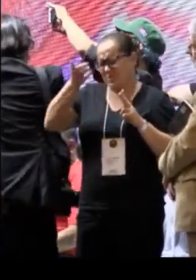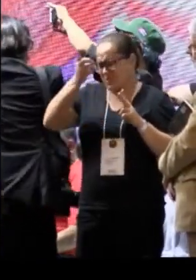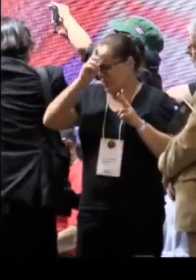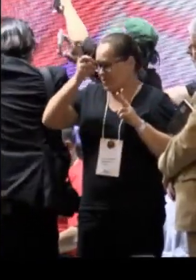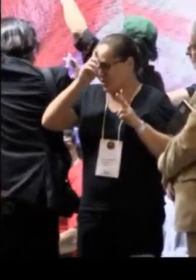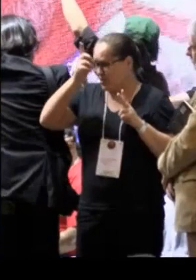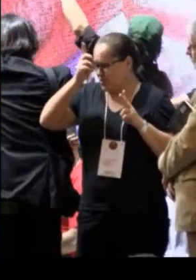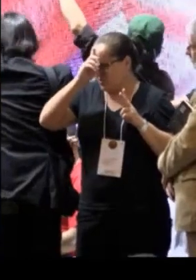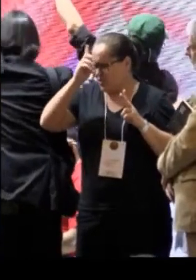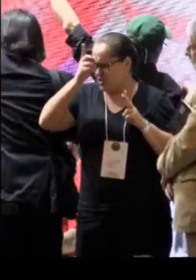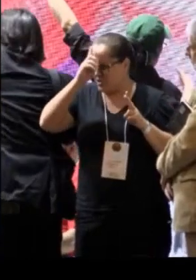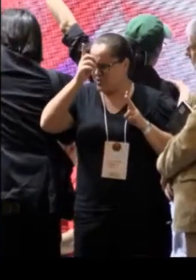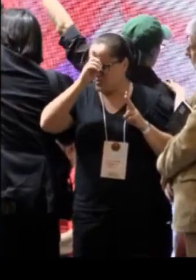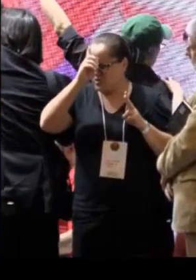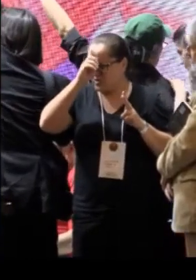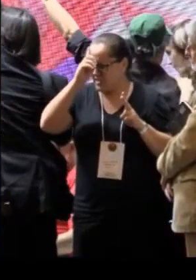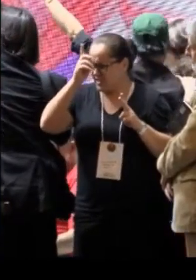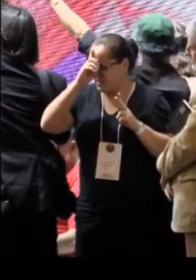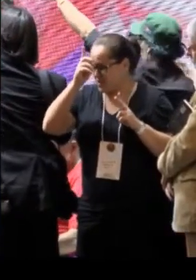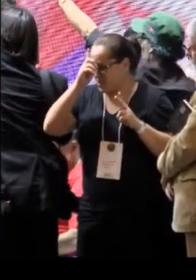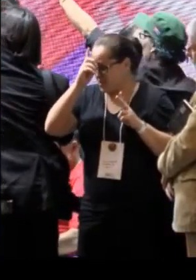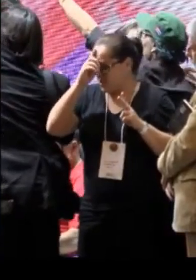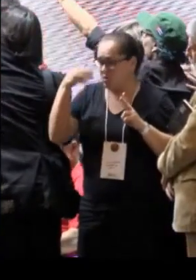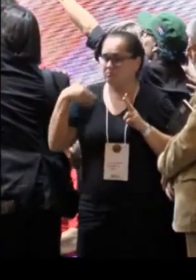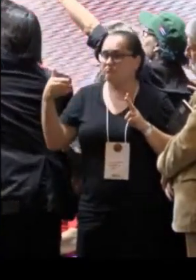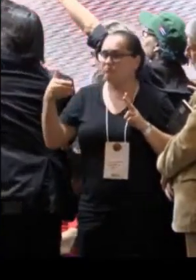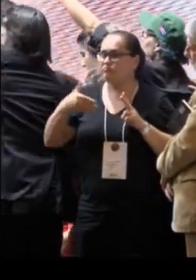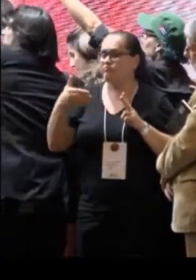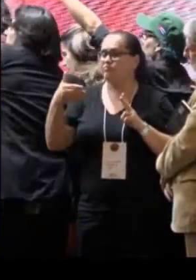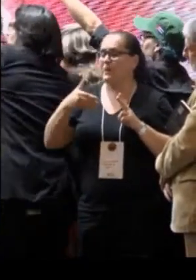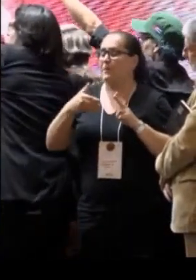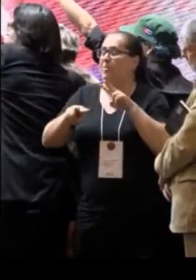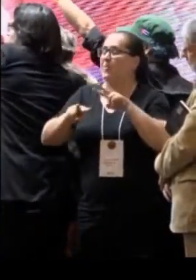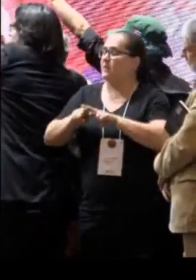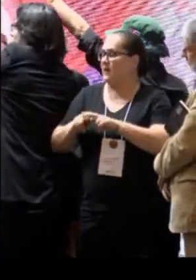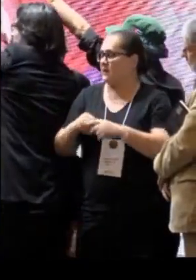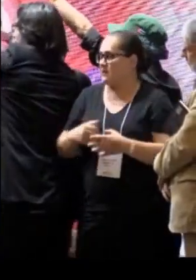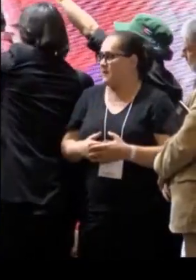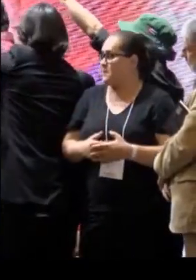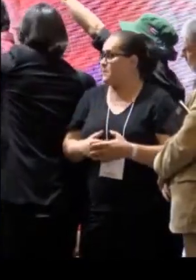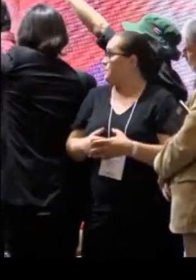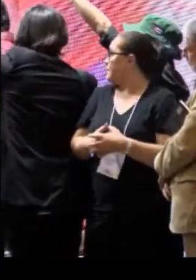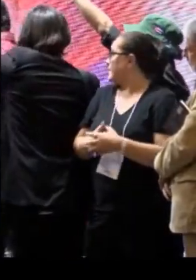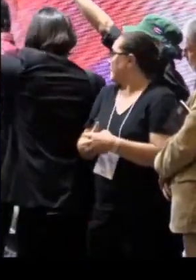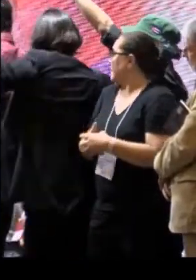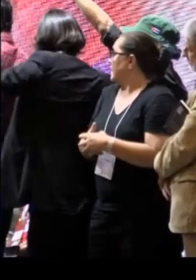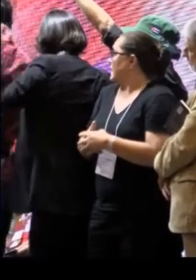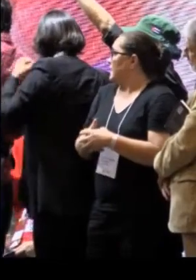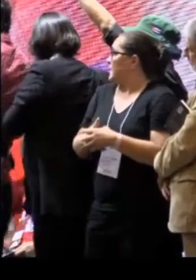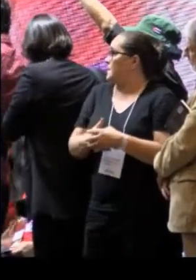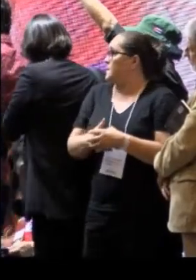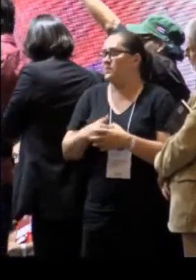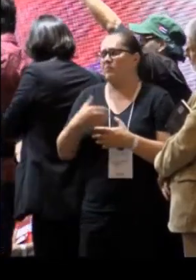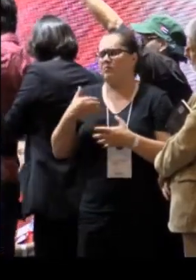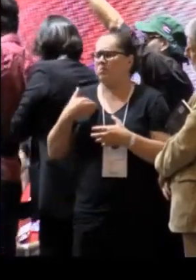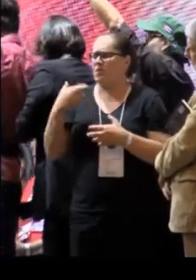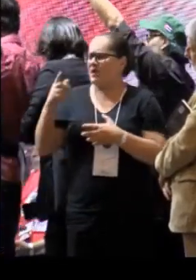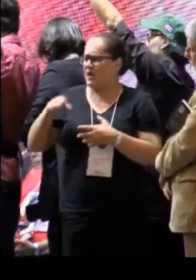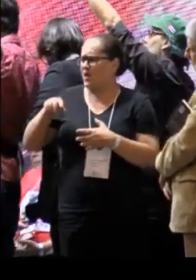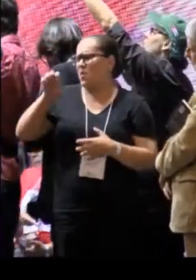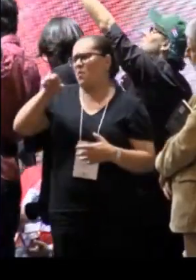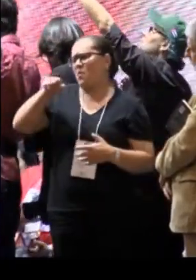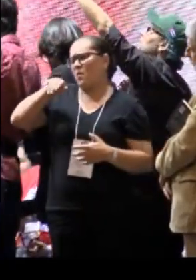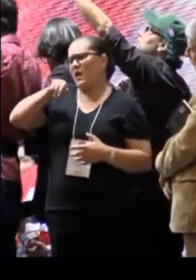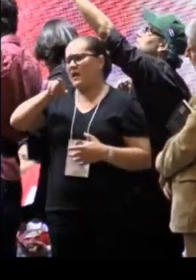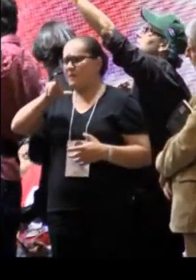me visitar. Todo santo dia me visitar. O Grinaldi foi, o Emílio foi muitas vezes